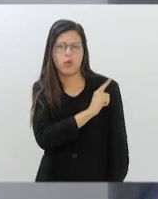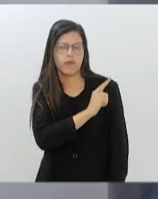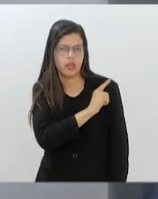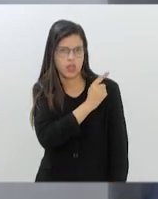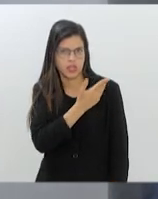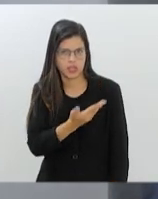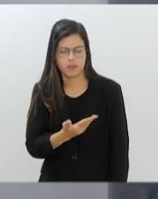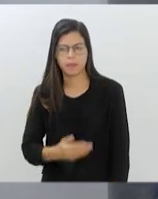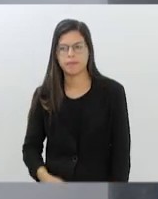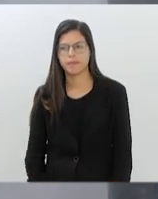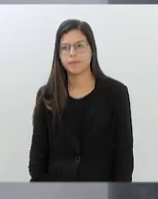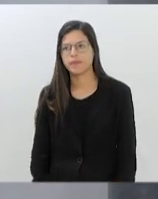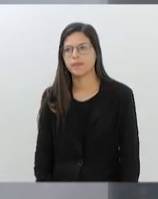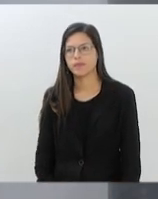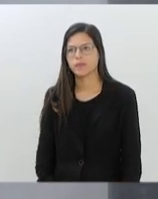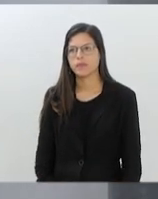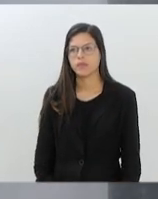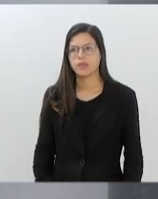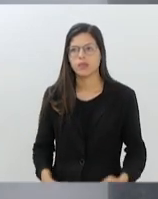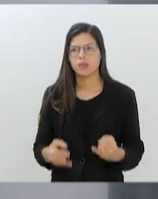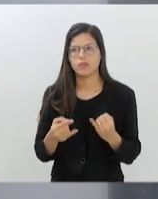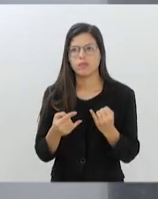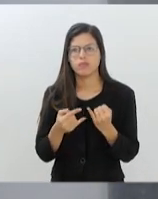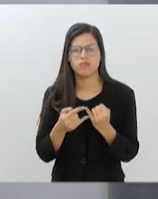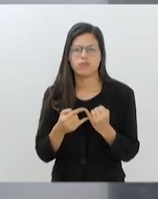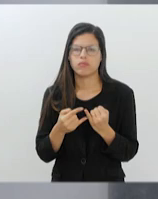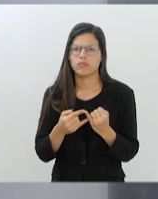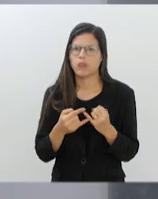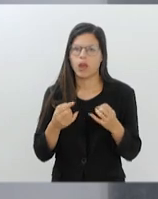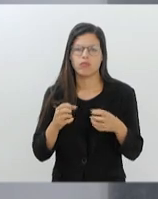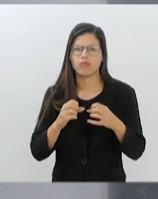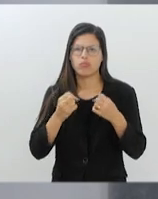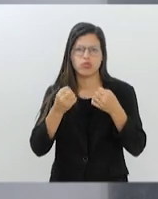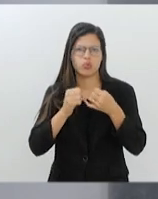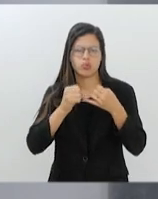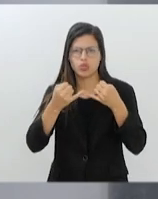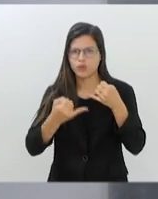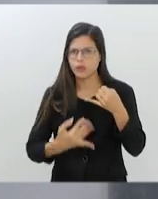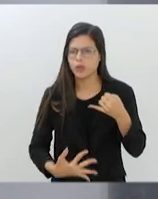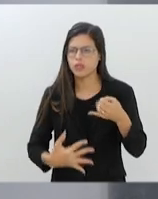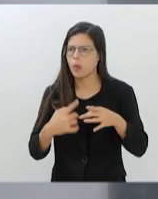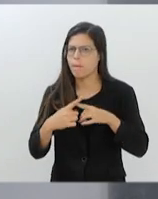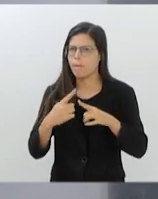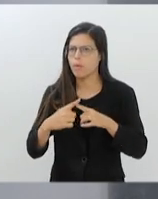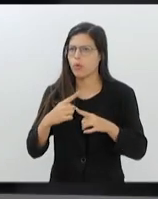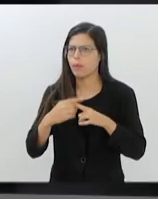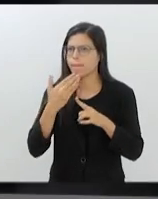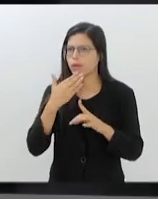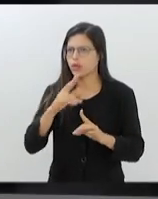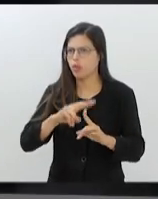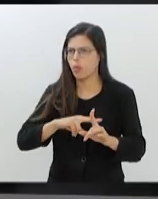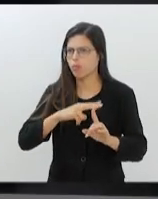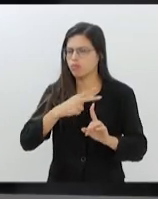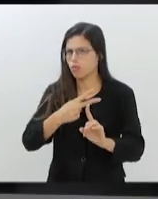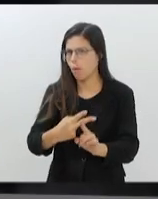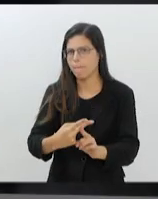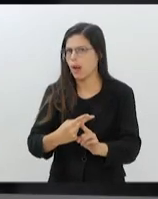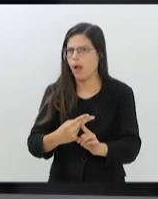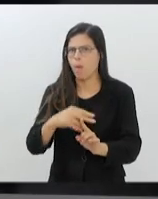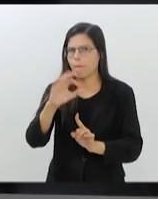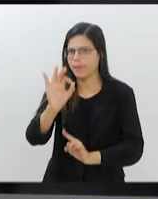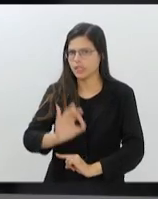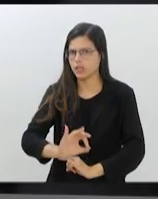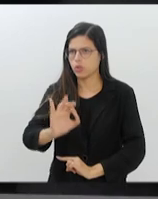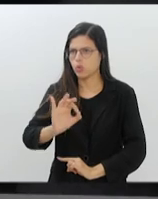sei que a senhora solicitou o aumento do percentual tá aqui ó não sei justificativ